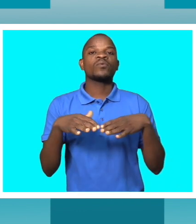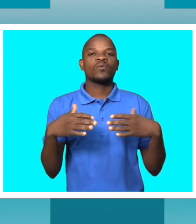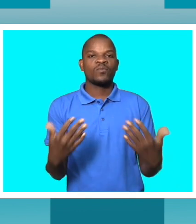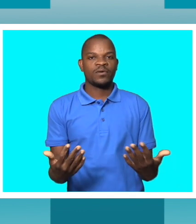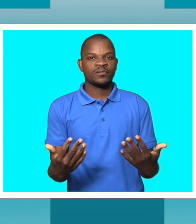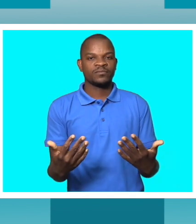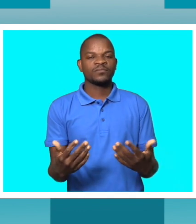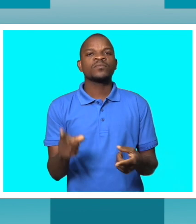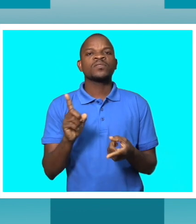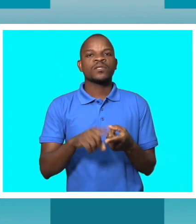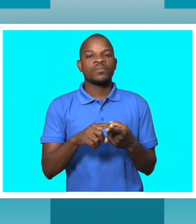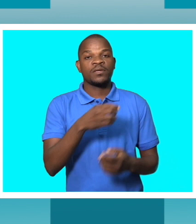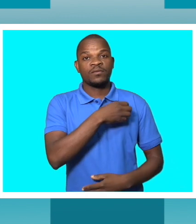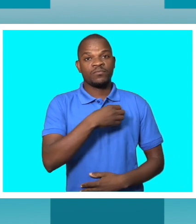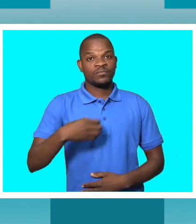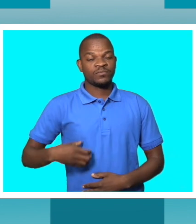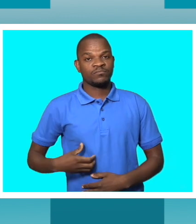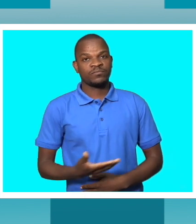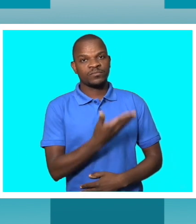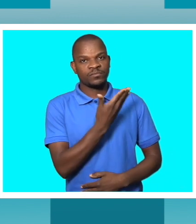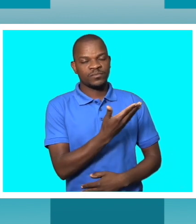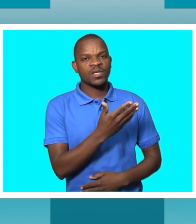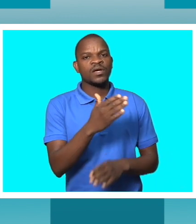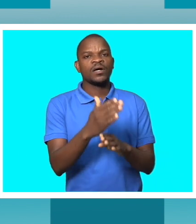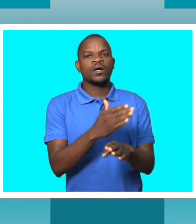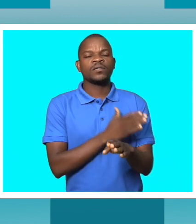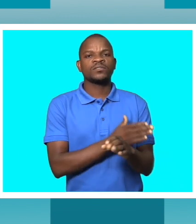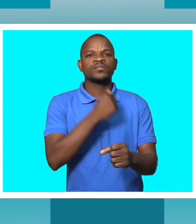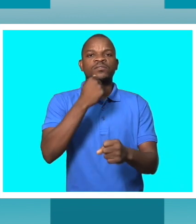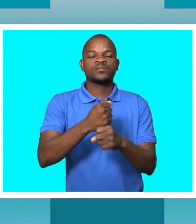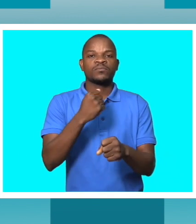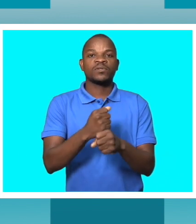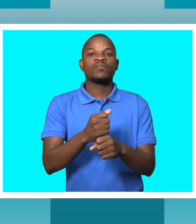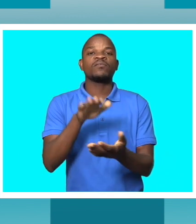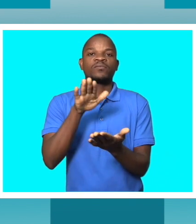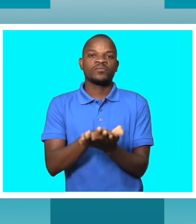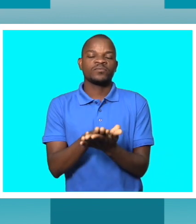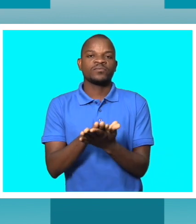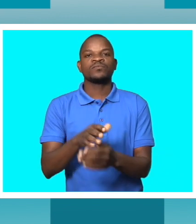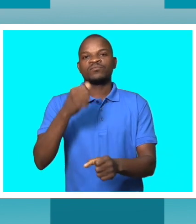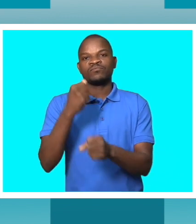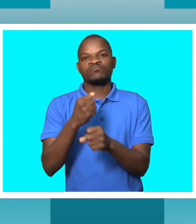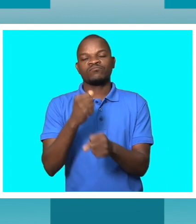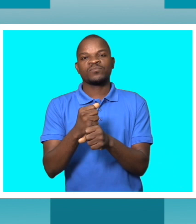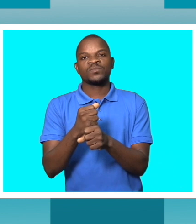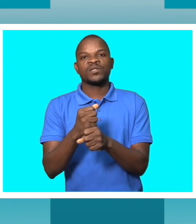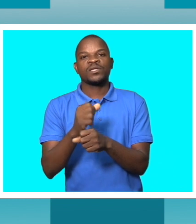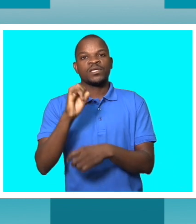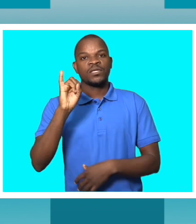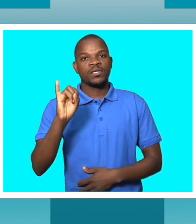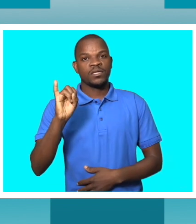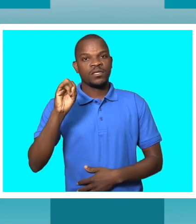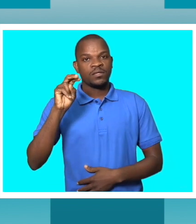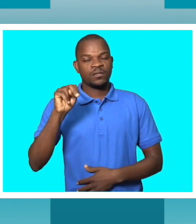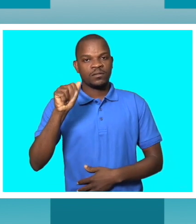Chibuto. Dizer que o Enrique Machava foi antes de ser eleito presidente do Conselho Municipal do Chibuto.